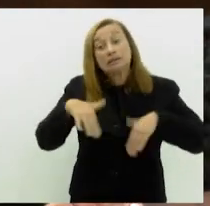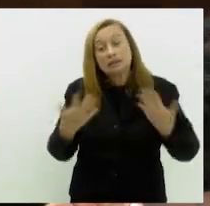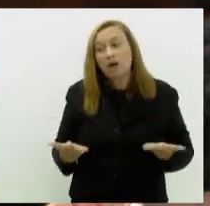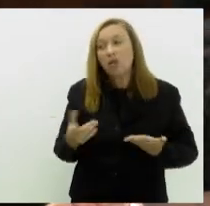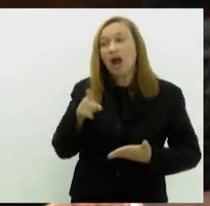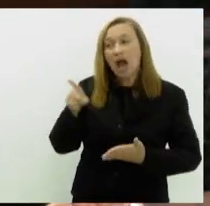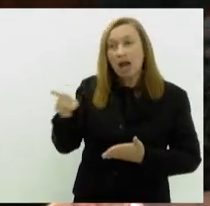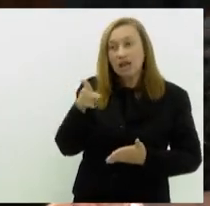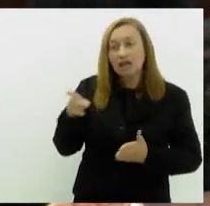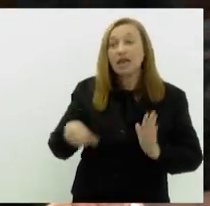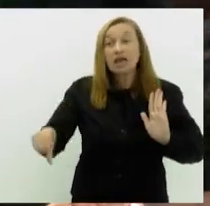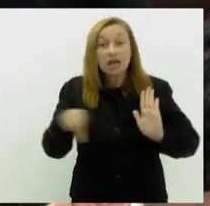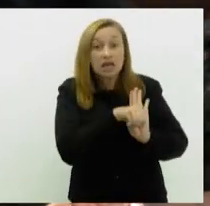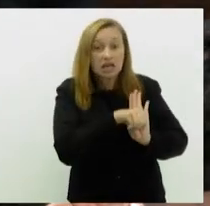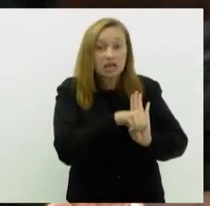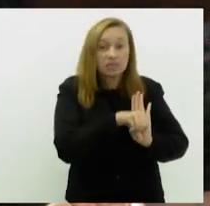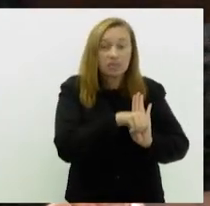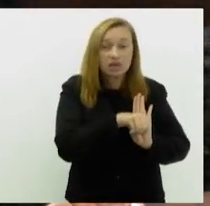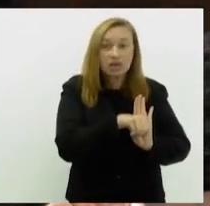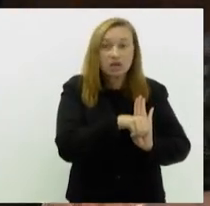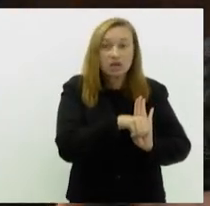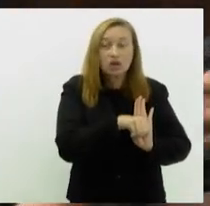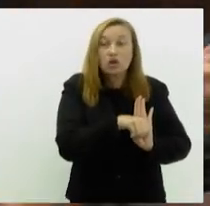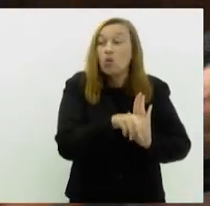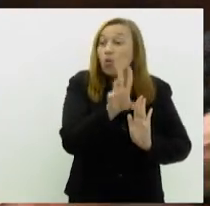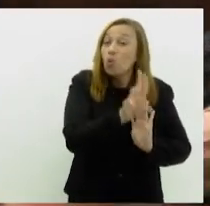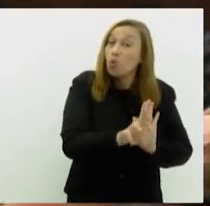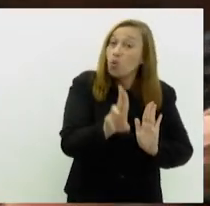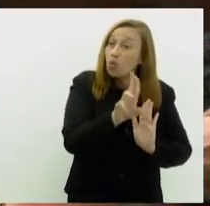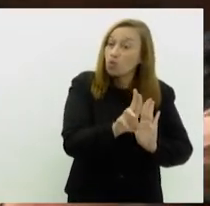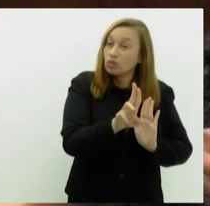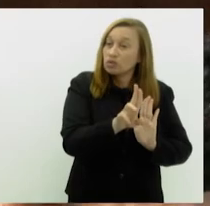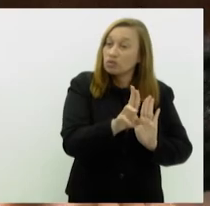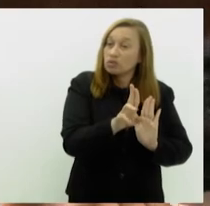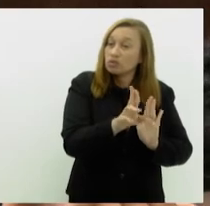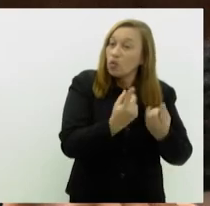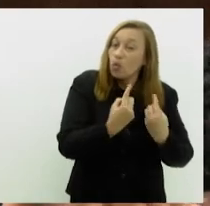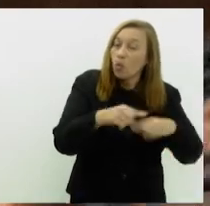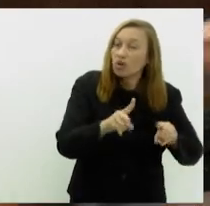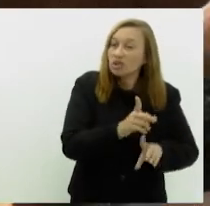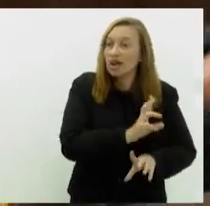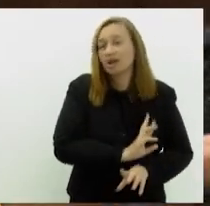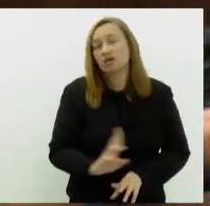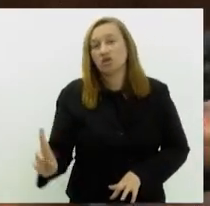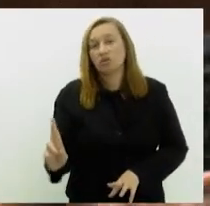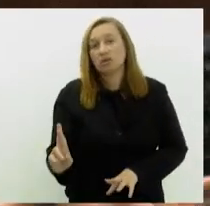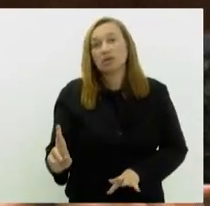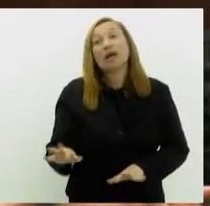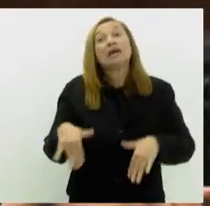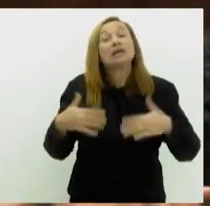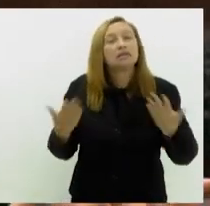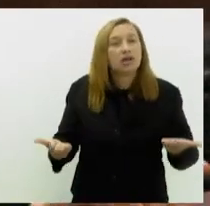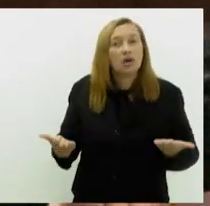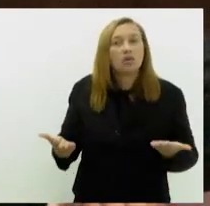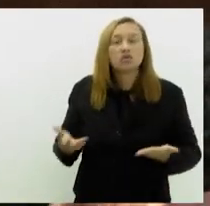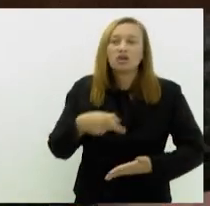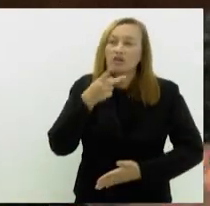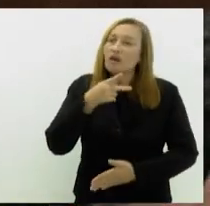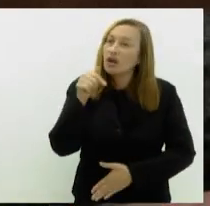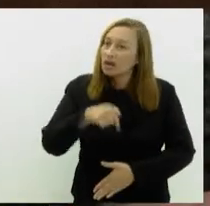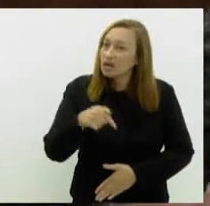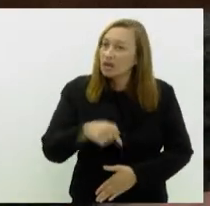crime de vilipêndio quando faz, naquele momento ali, quase que uma imitação de um ritual. Então, isto ali, eu já coloco aqui,